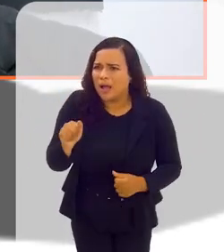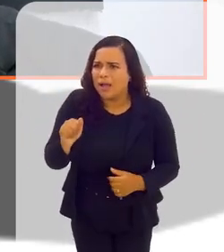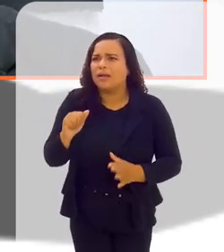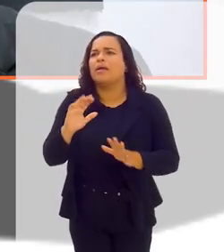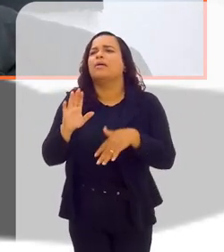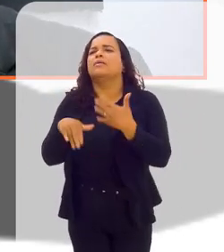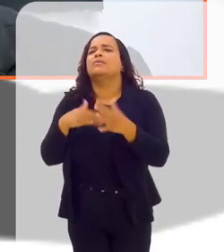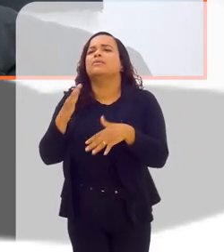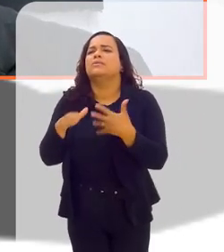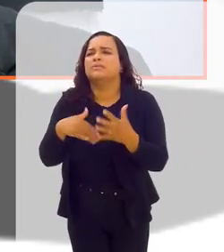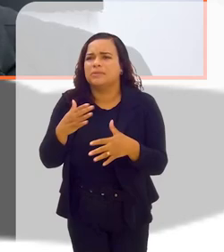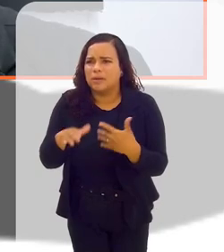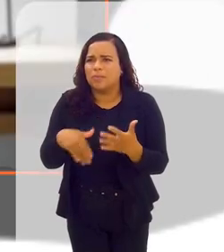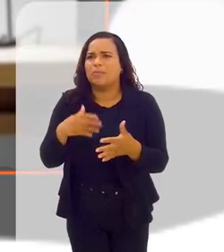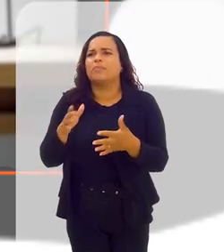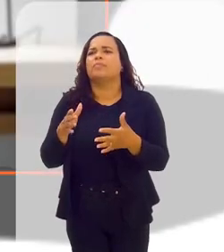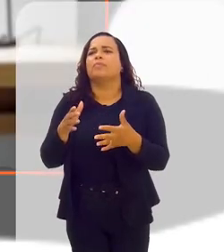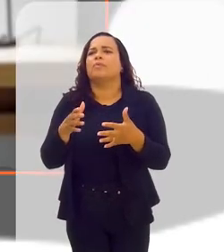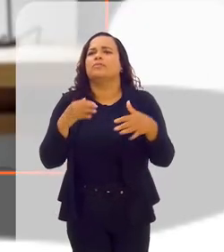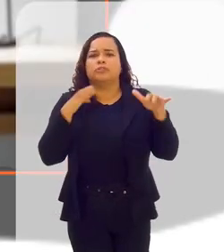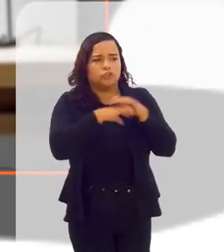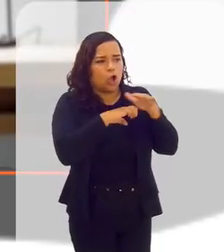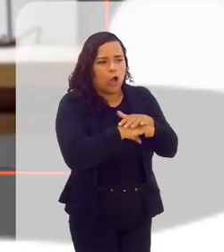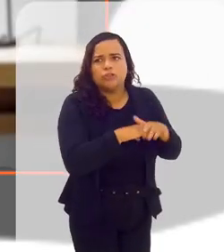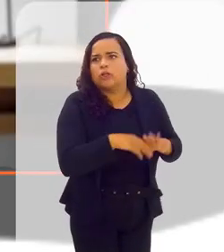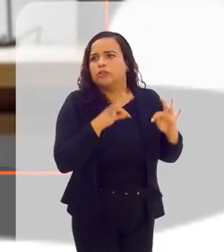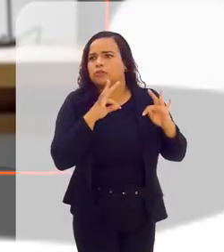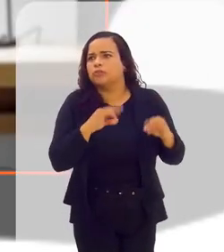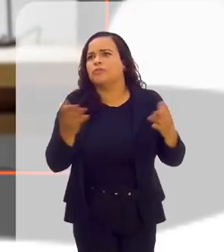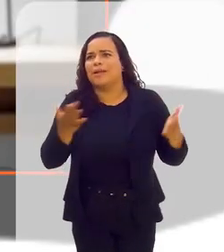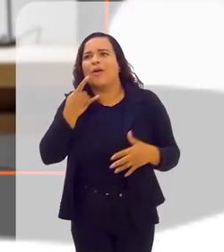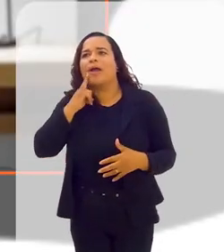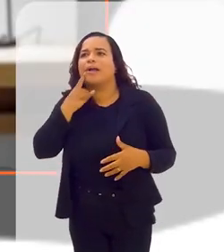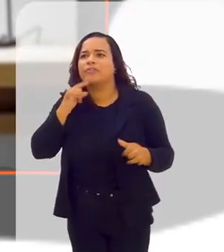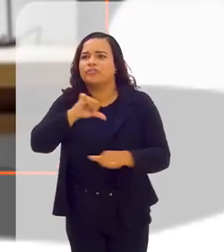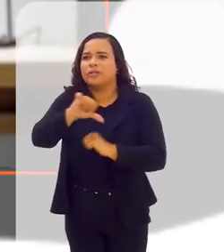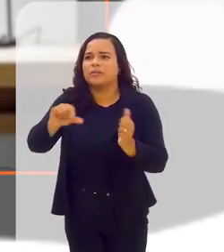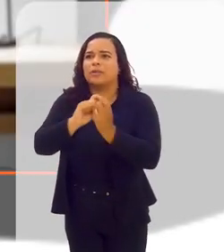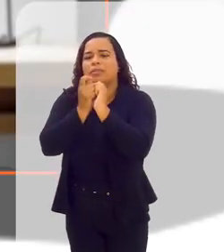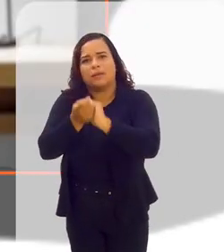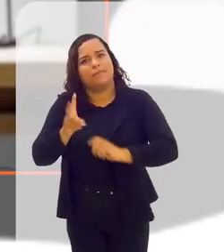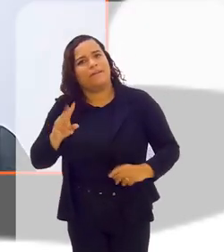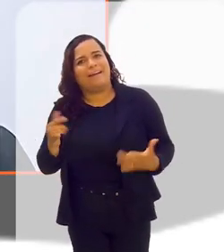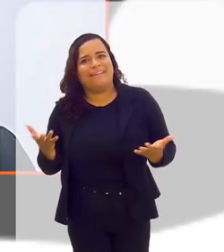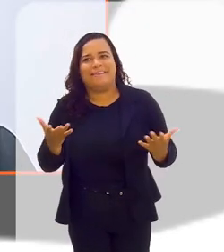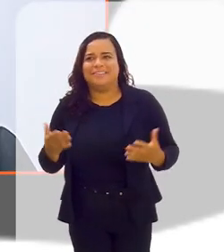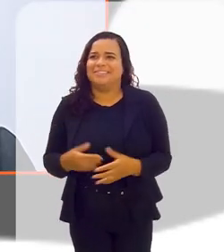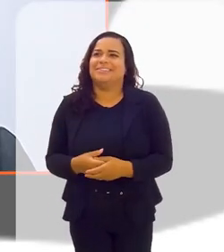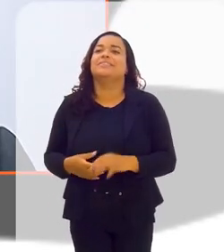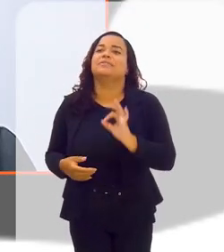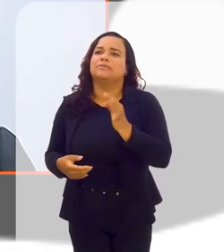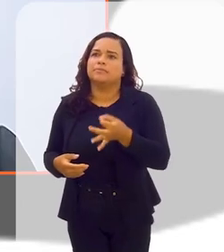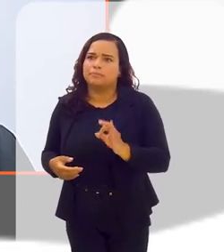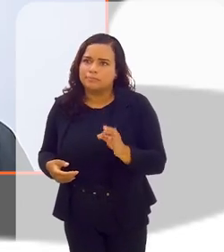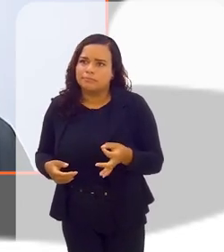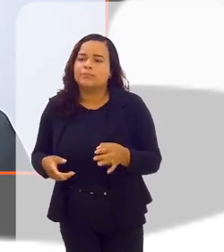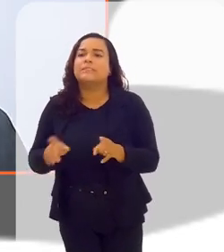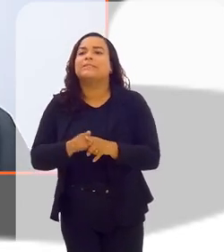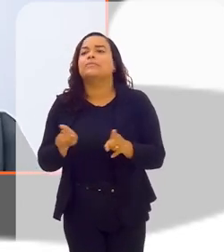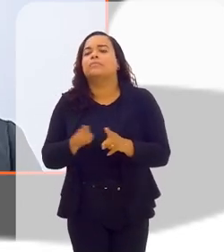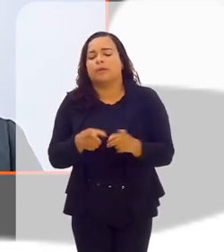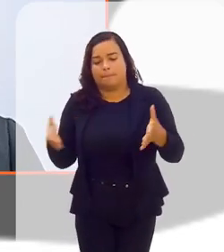produzir tanto álcool gel e depois, assim, super estoque de cana. Vamos fazer até cachaça agora, né? Exato, e